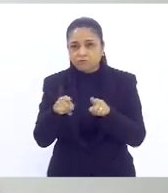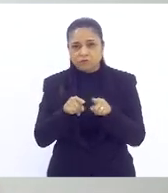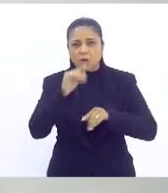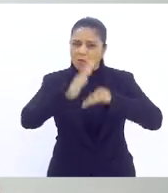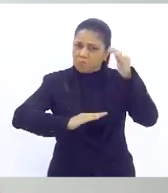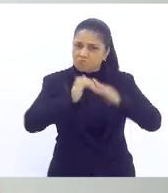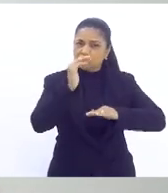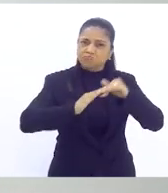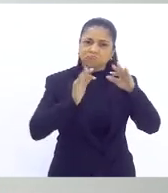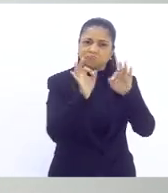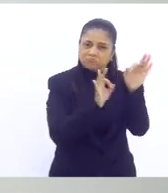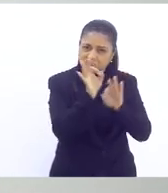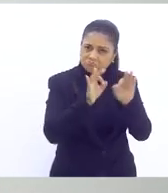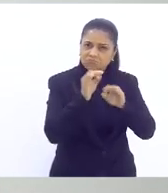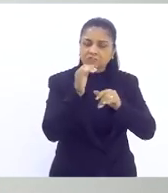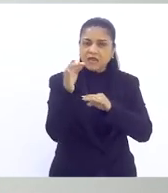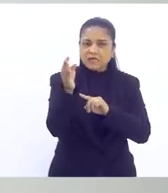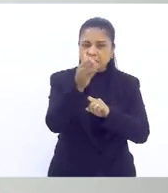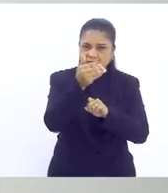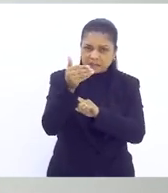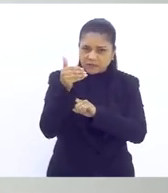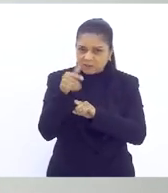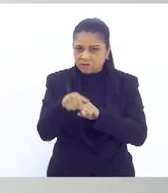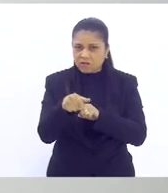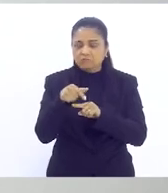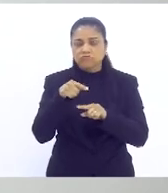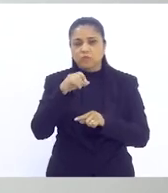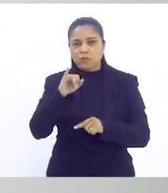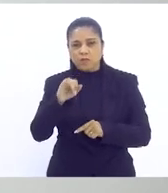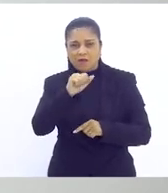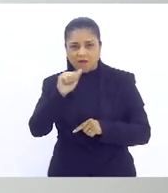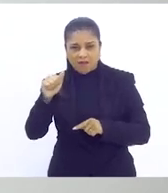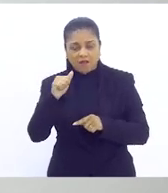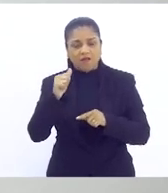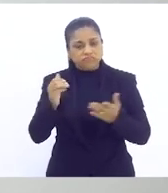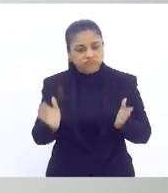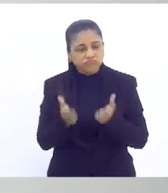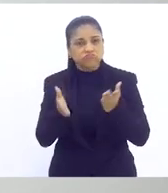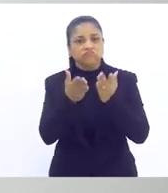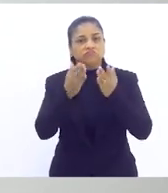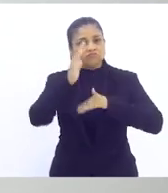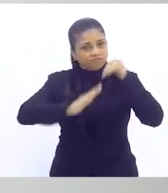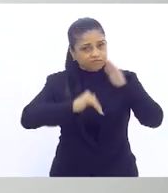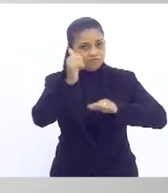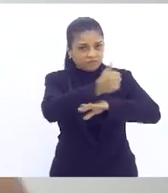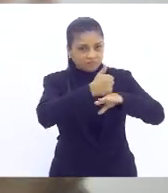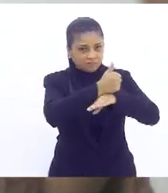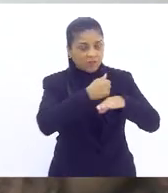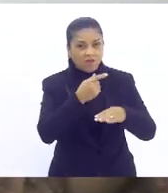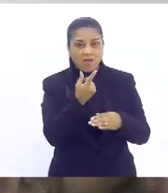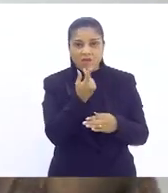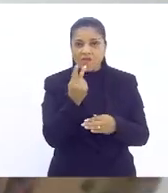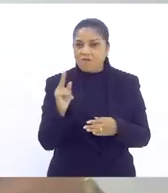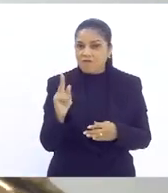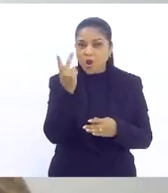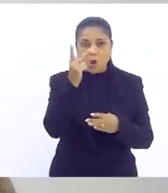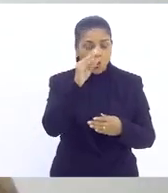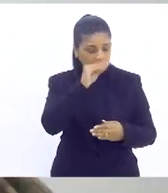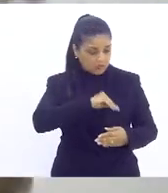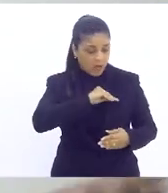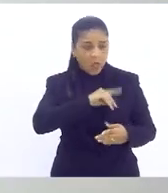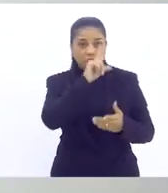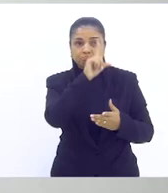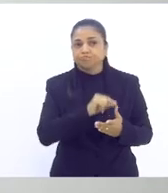tecnológica né a gente tem lá no iam incentivo a qualificação profissional mas cujos valores também então congelados